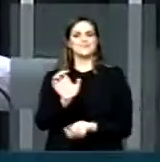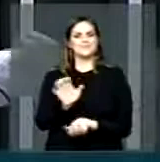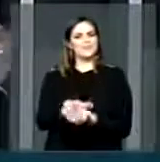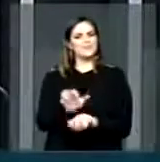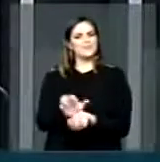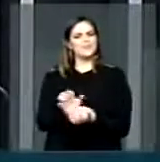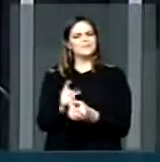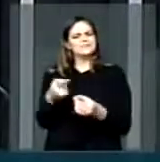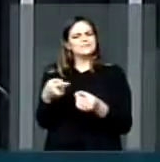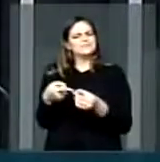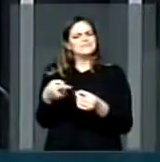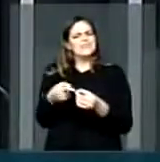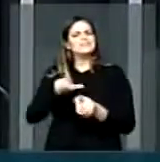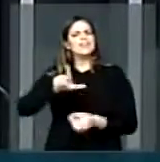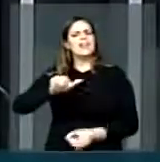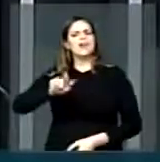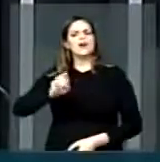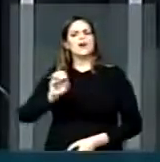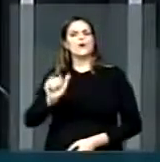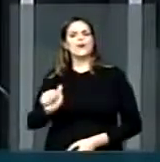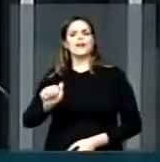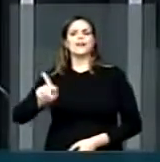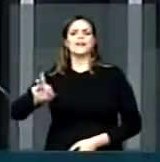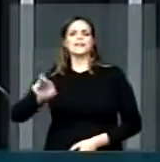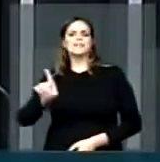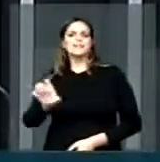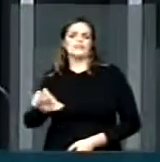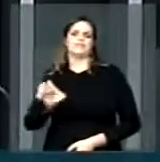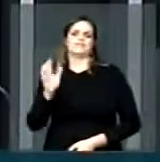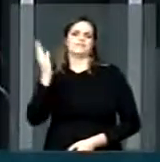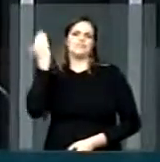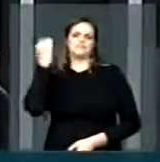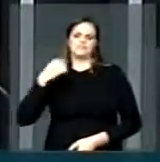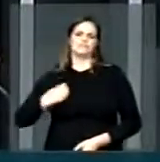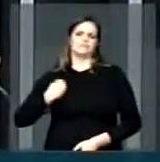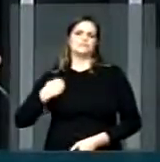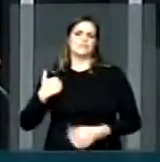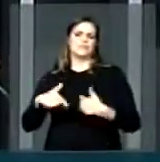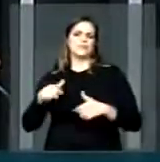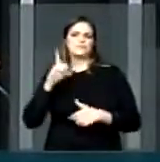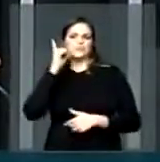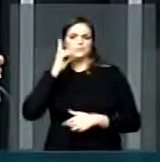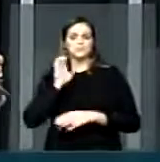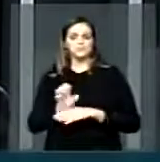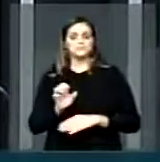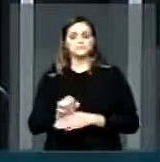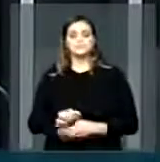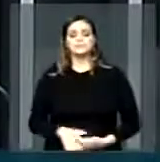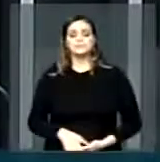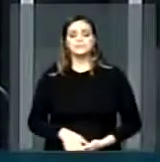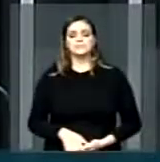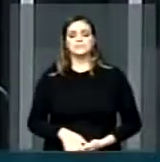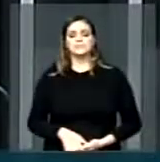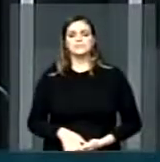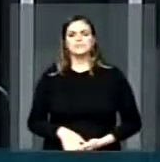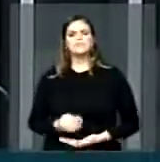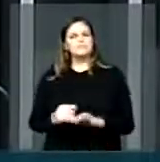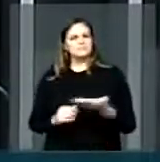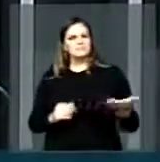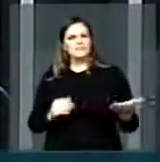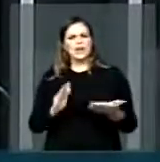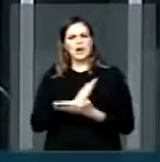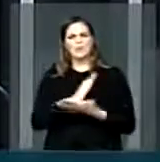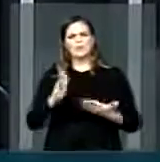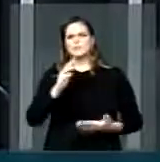um distrito emancipado quando eu fui deputado estadual. E alguém diz aqui que é demagogia